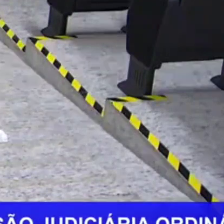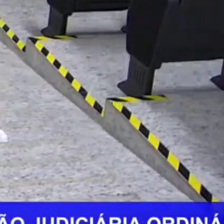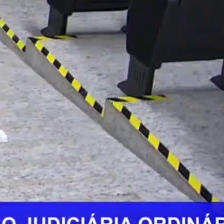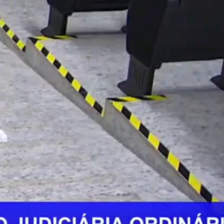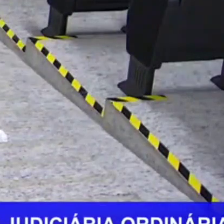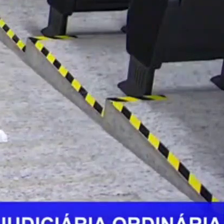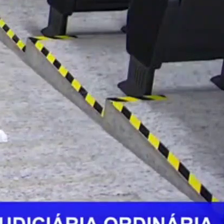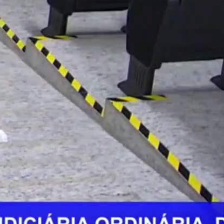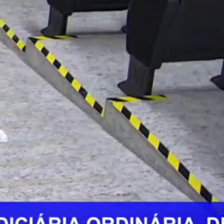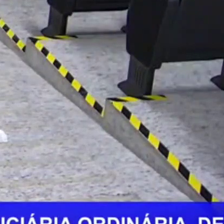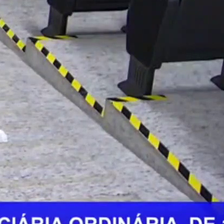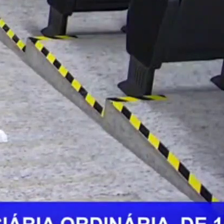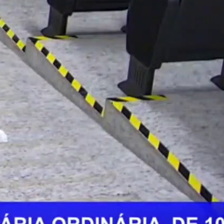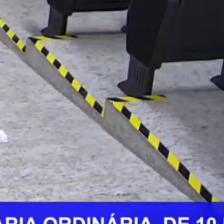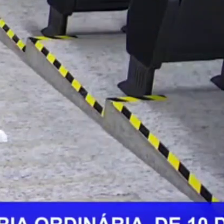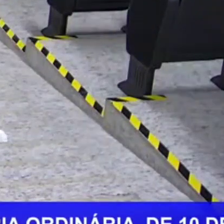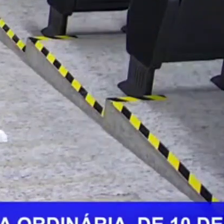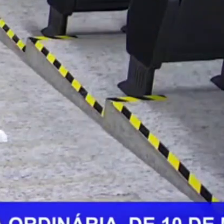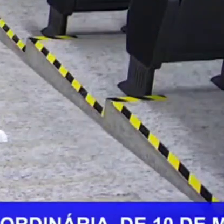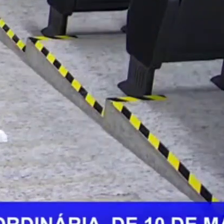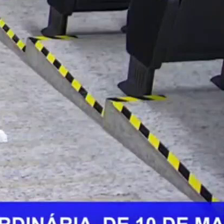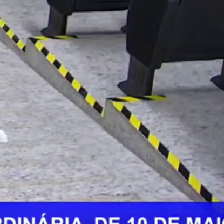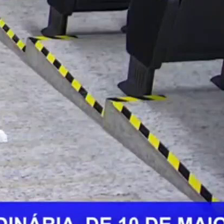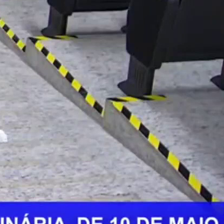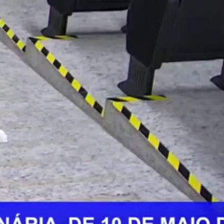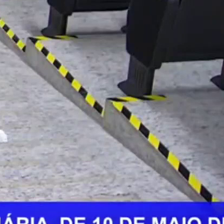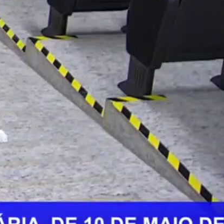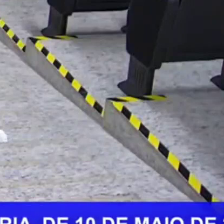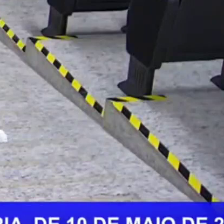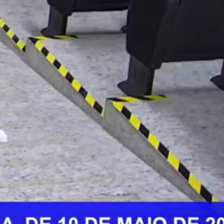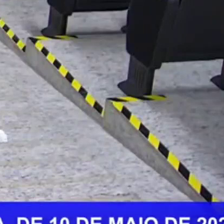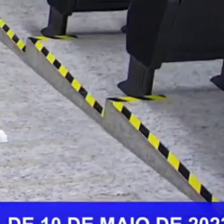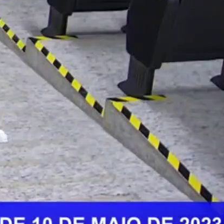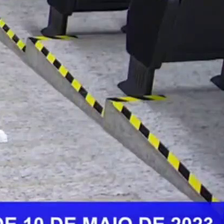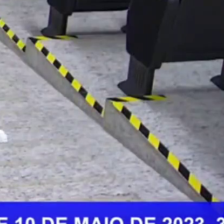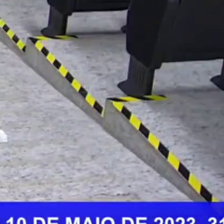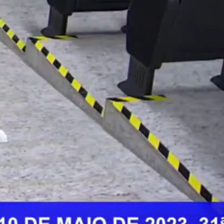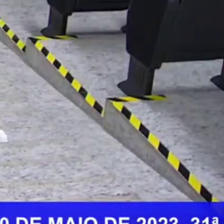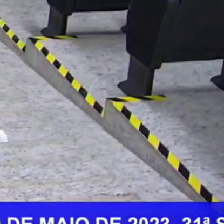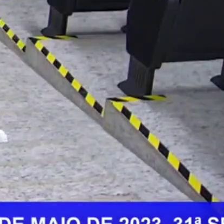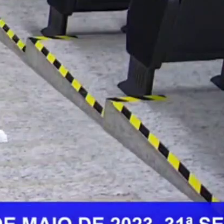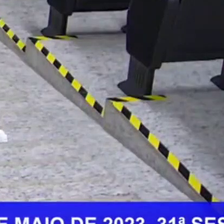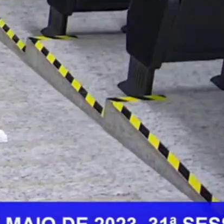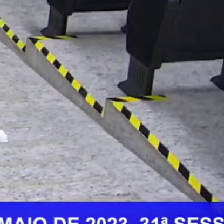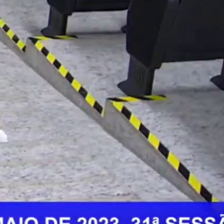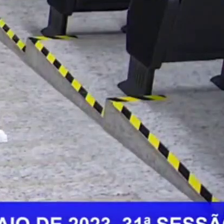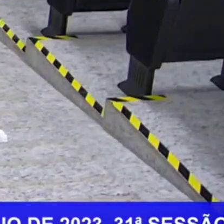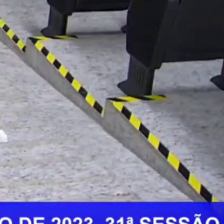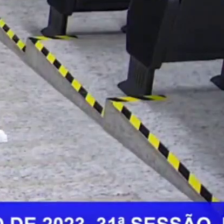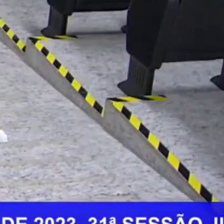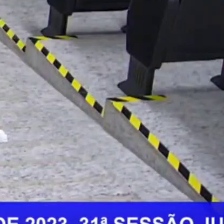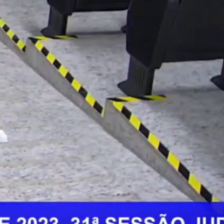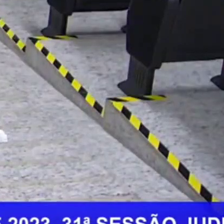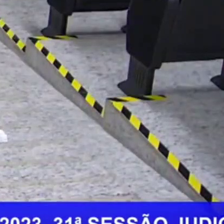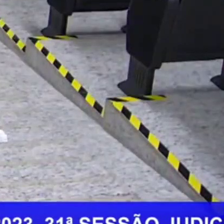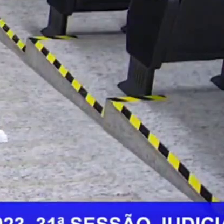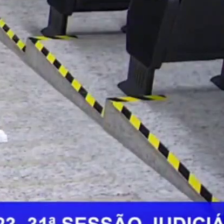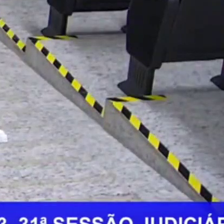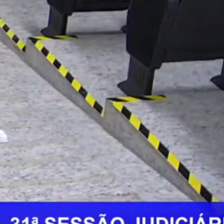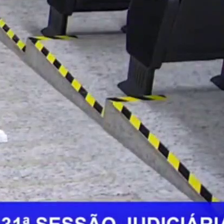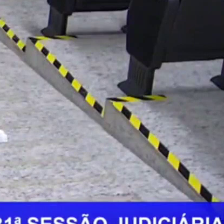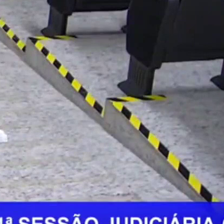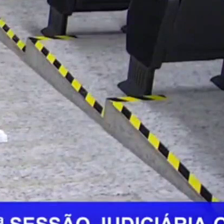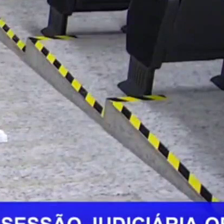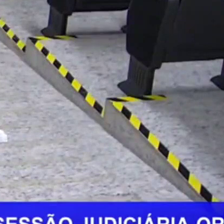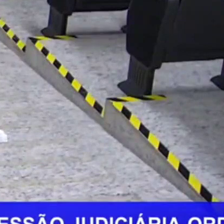Antônio. Na tribuna principal, o desembargador João Lages, ao seu lado esquerdo, o procurador do Ministério Público, Dr. Pablo, ao seu